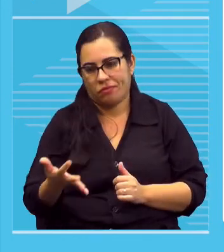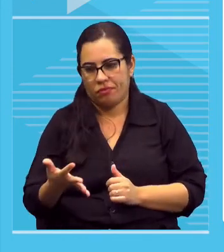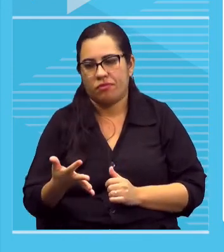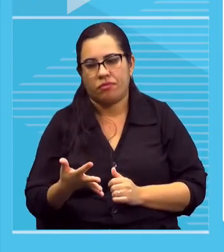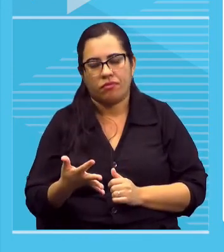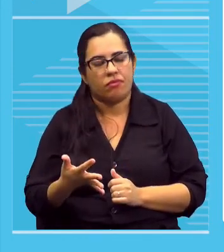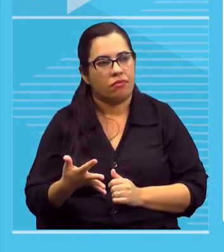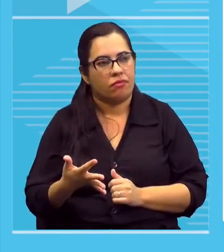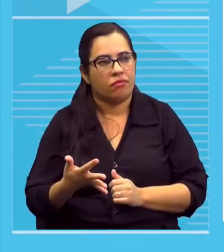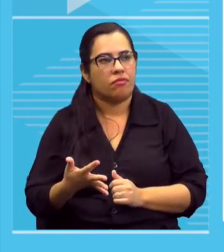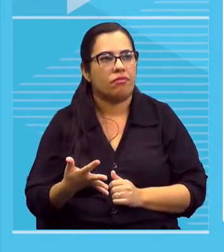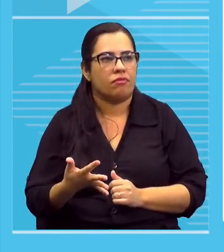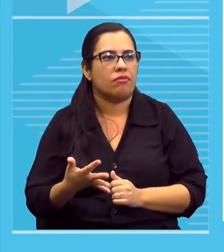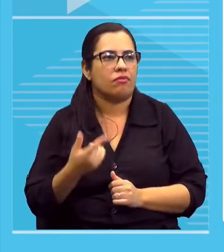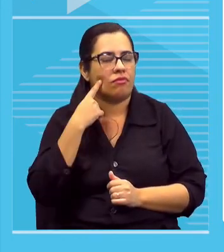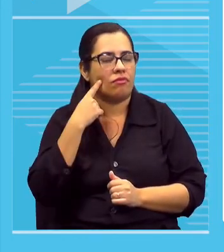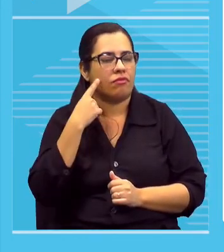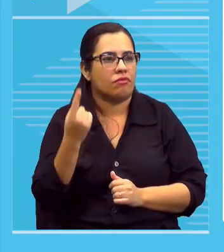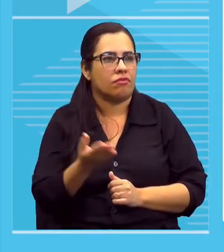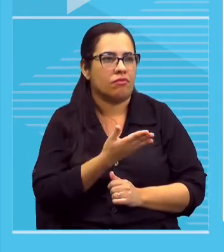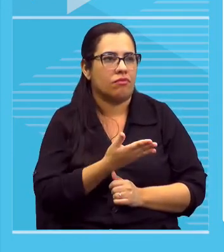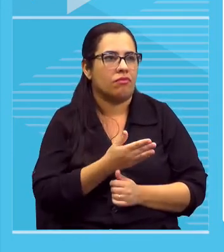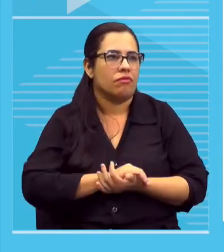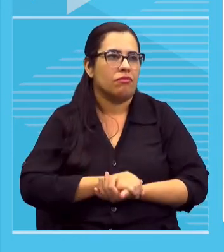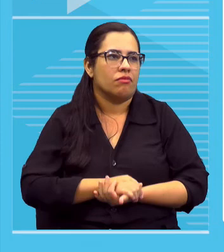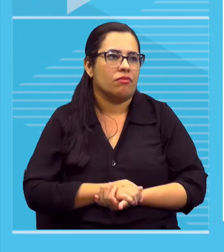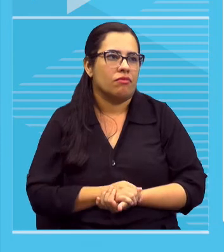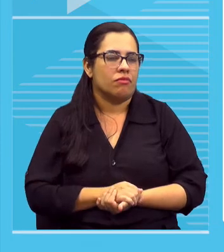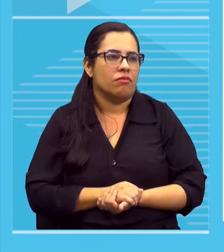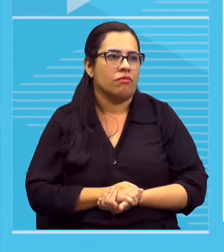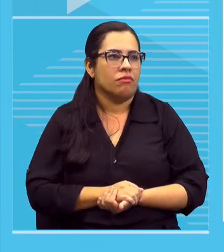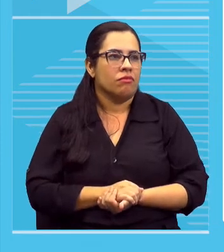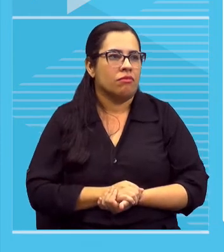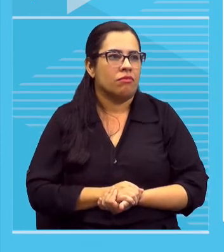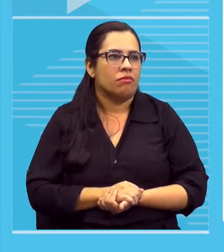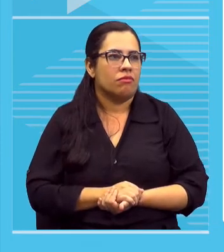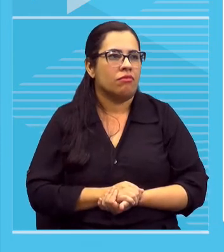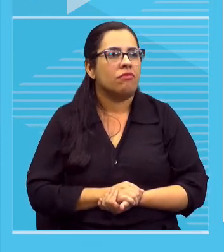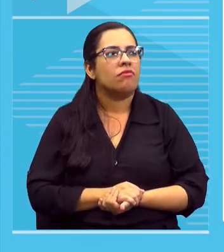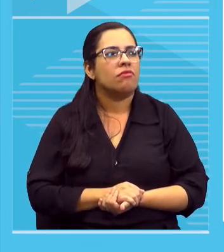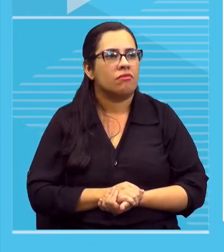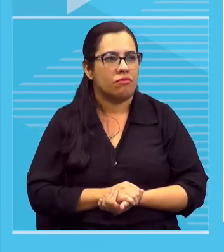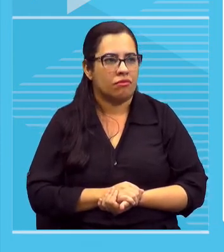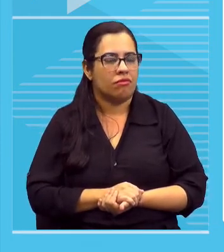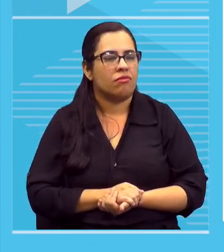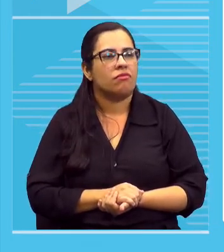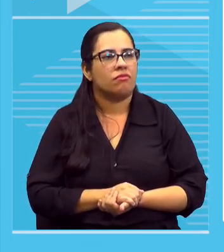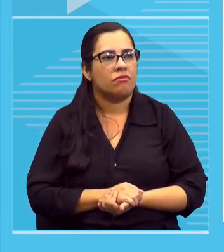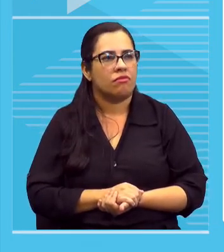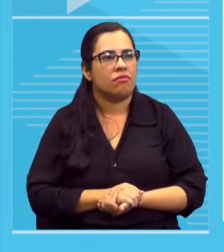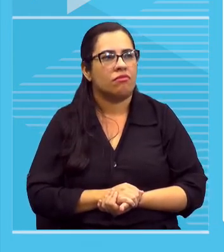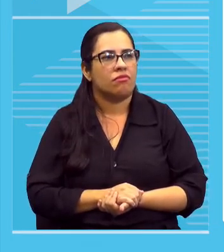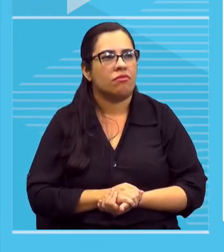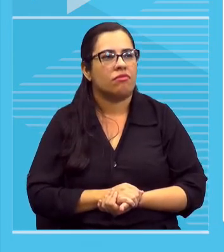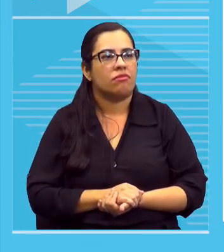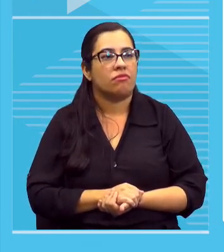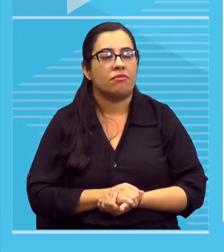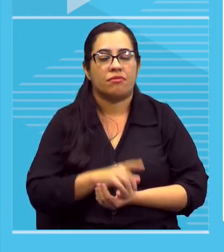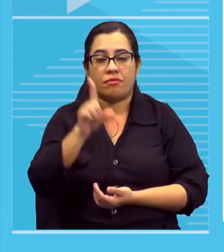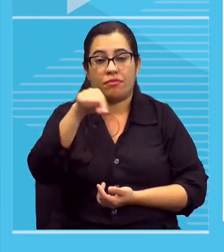e dá menos dois né olha aí ó sempre